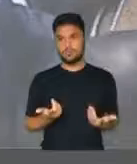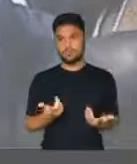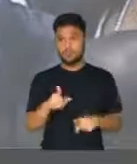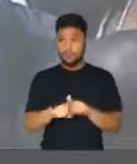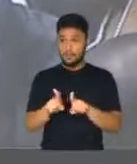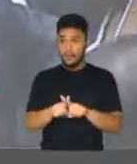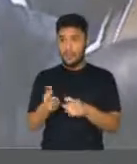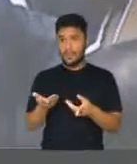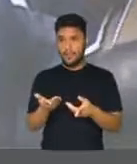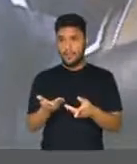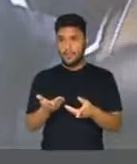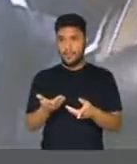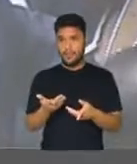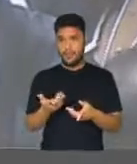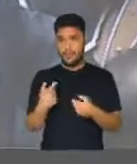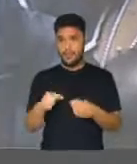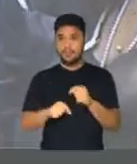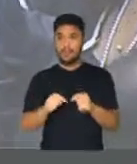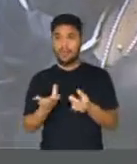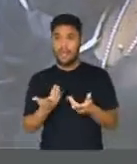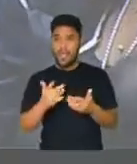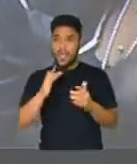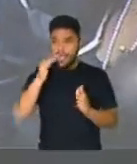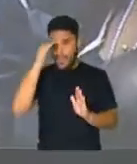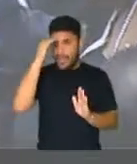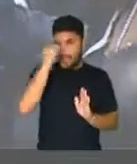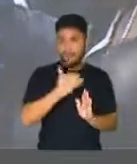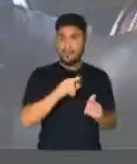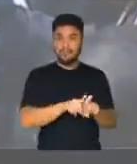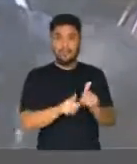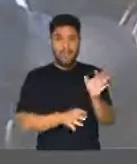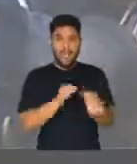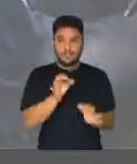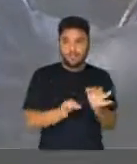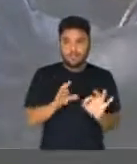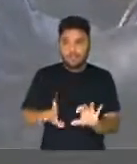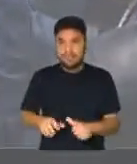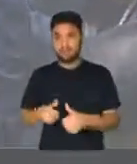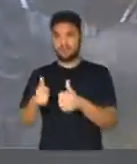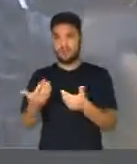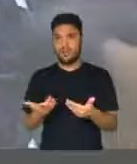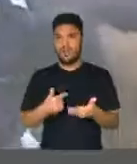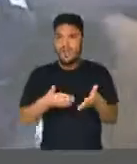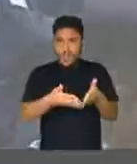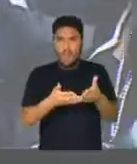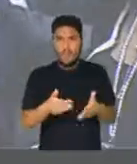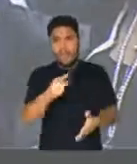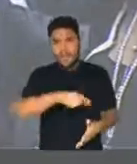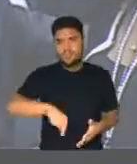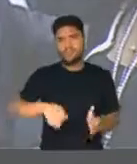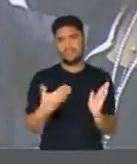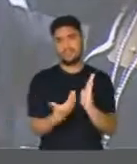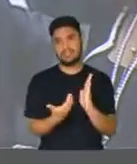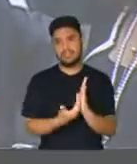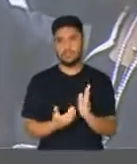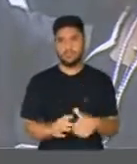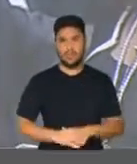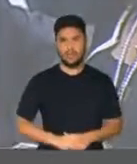e prestigiando, inclusive, a justiça restaurativa. Portanto, senhor presidente, eu rogo à casa para que